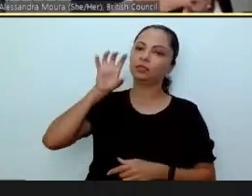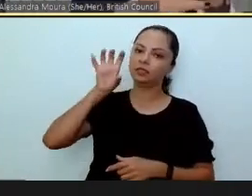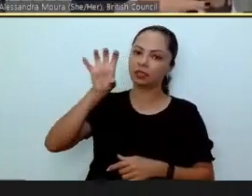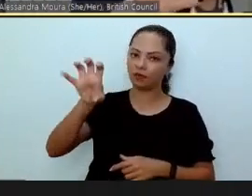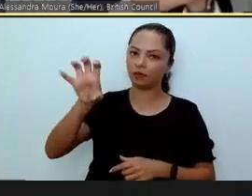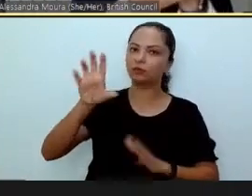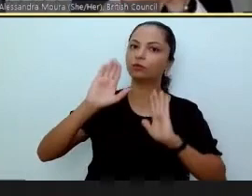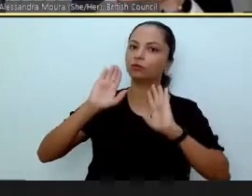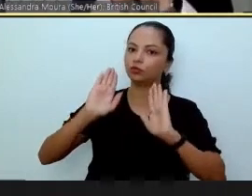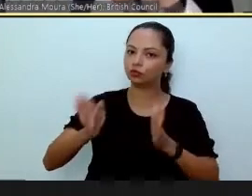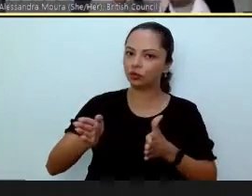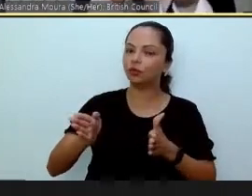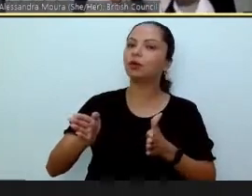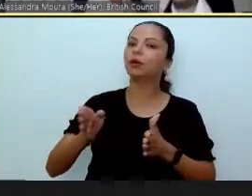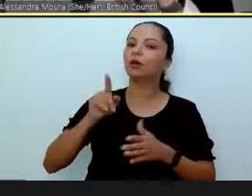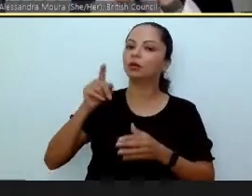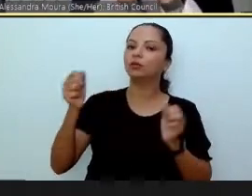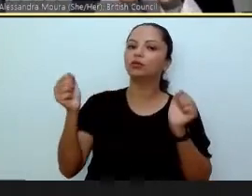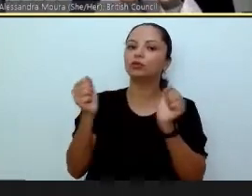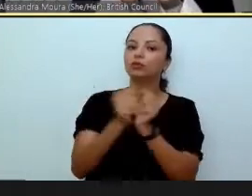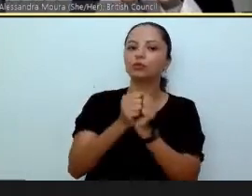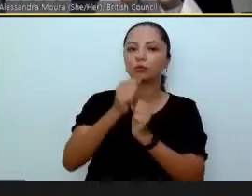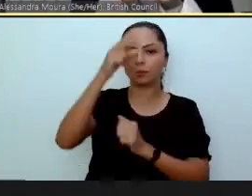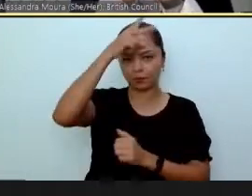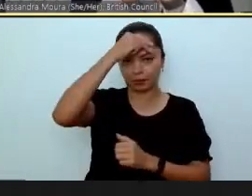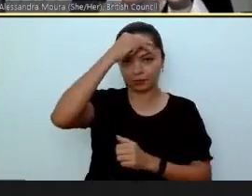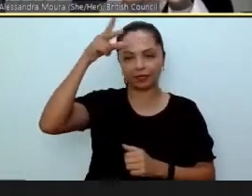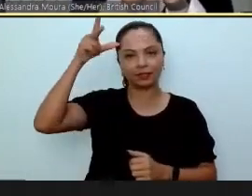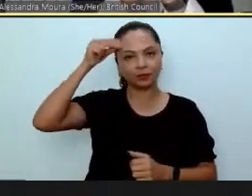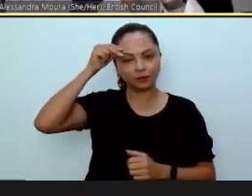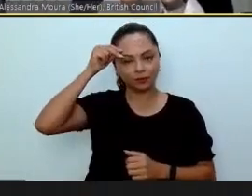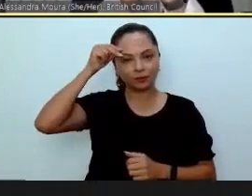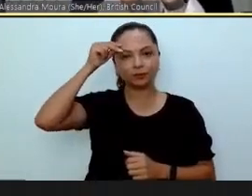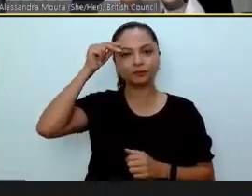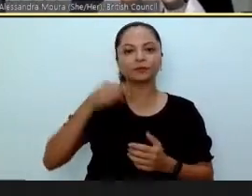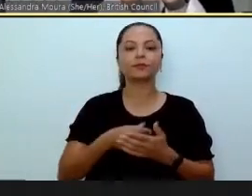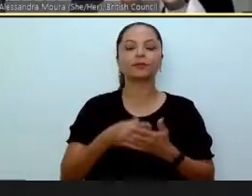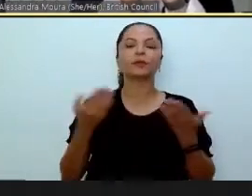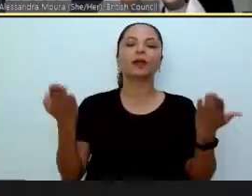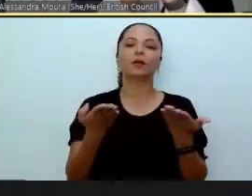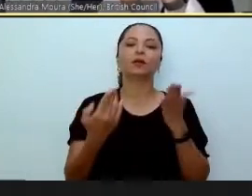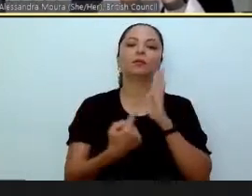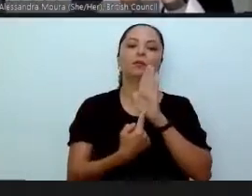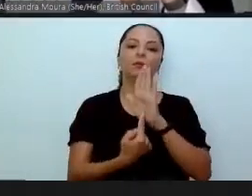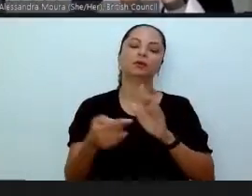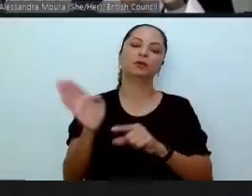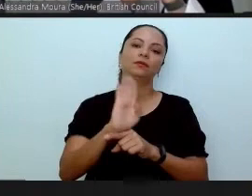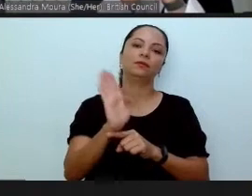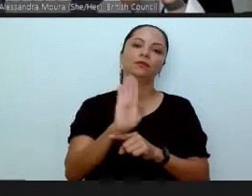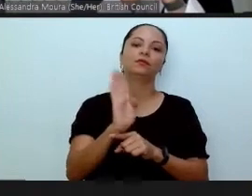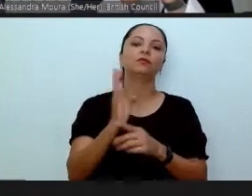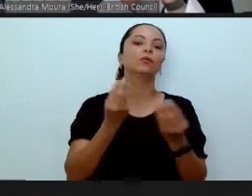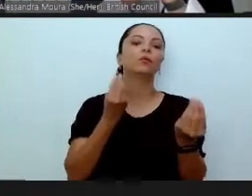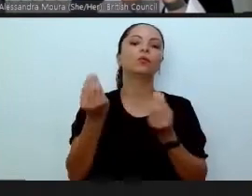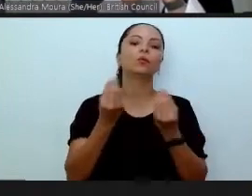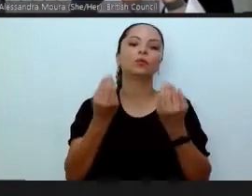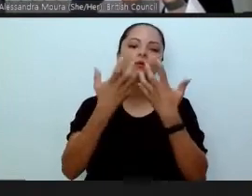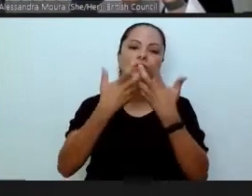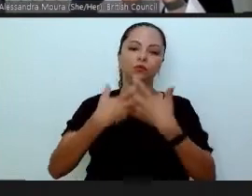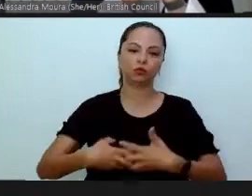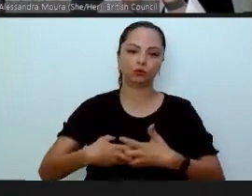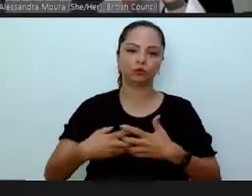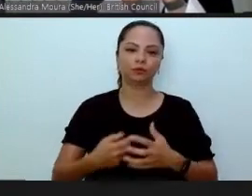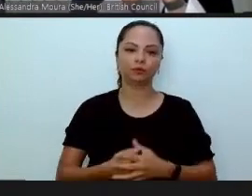council, and I'm going to show you a video of how it works. For Success é a arquitetura